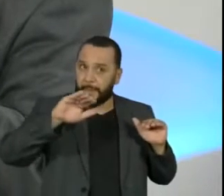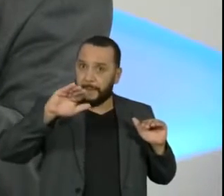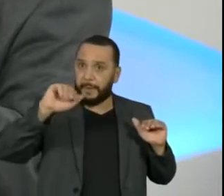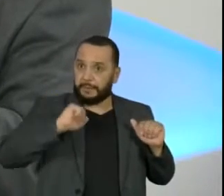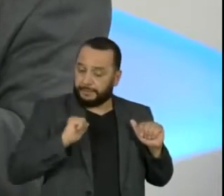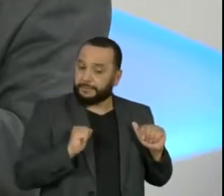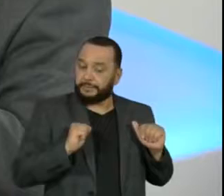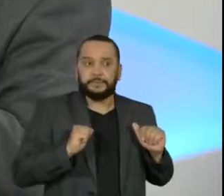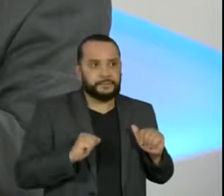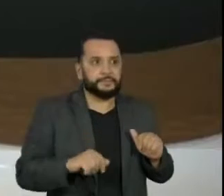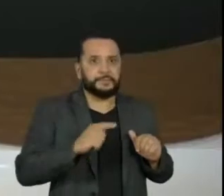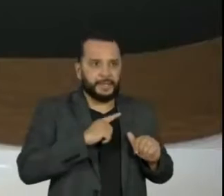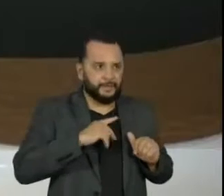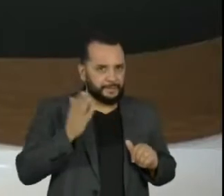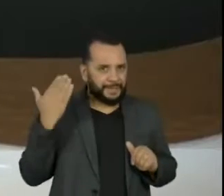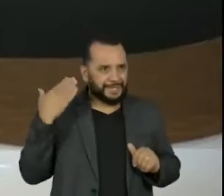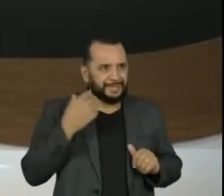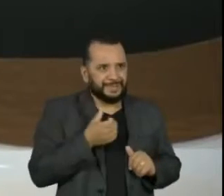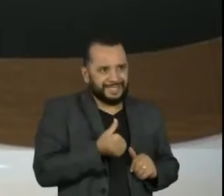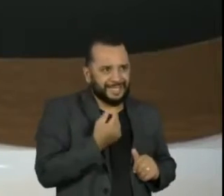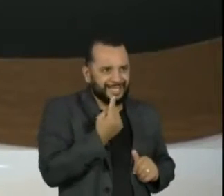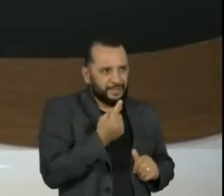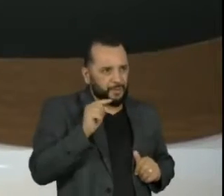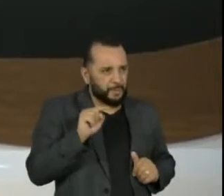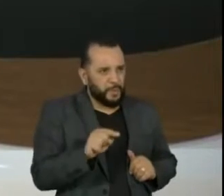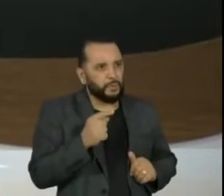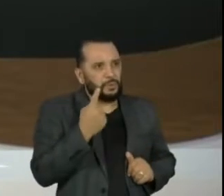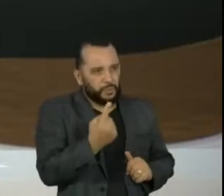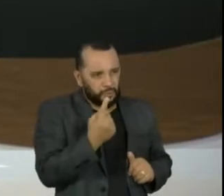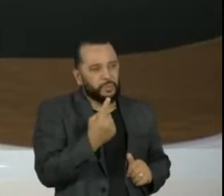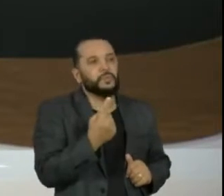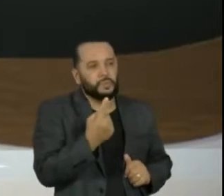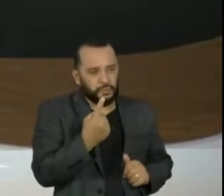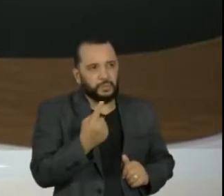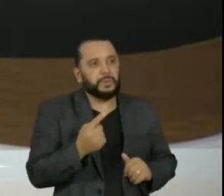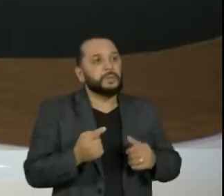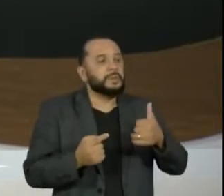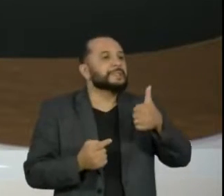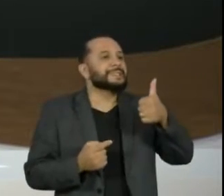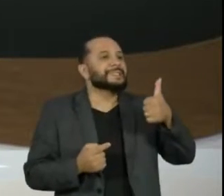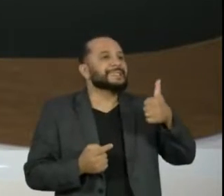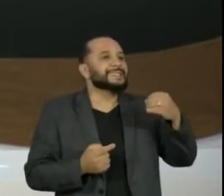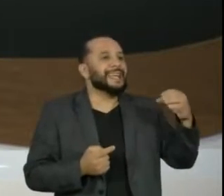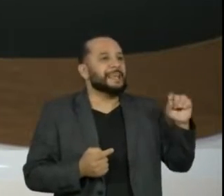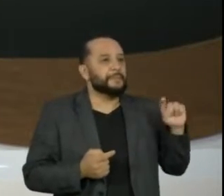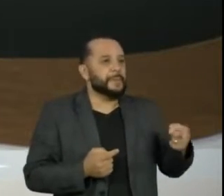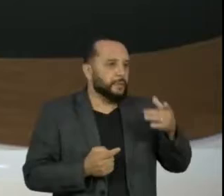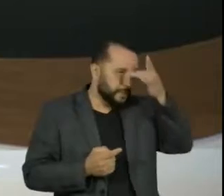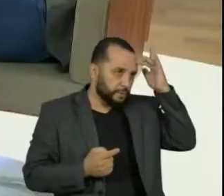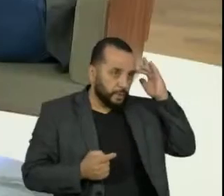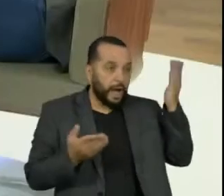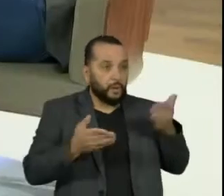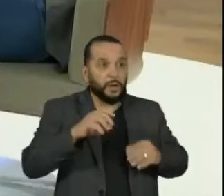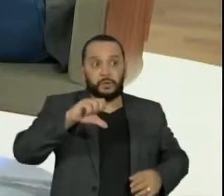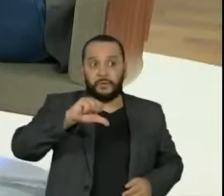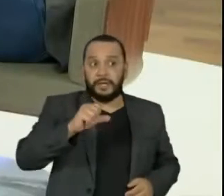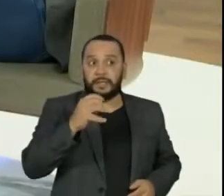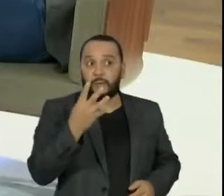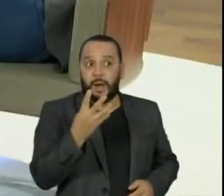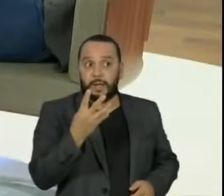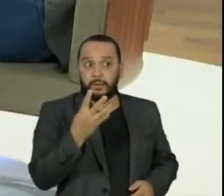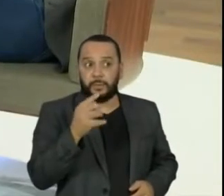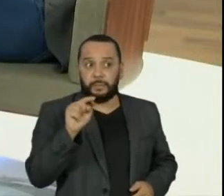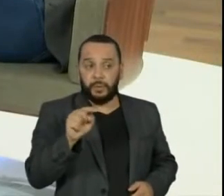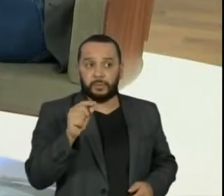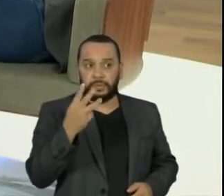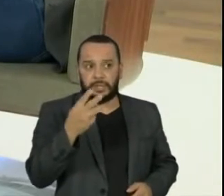o senhor já teve uma taxa de 61,1 de incidência por 100 mil habitantes e agora está em 94,3.